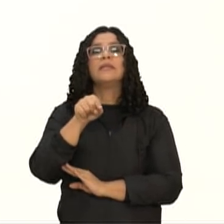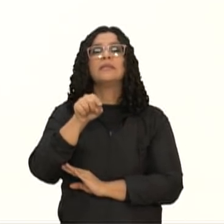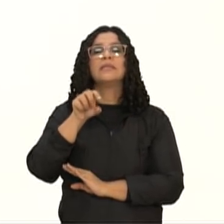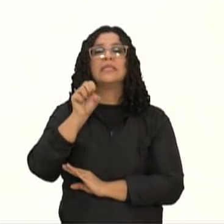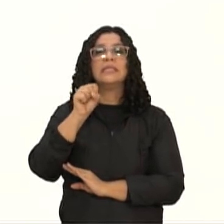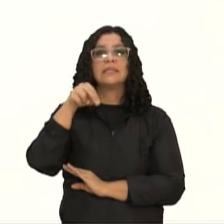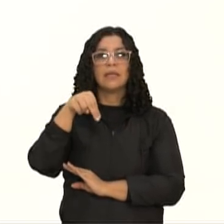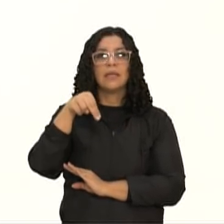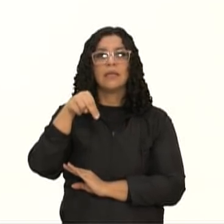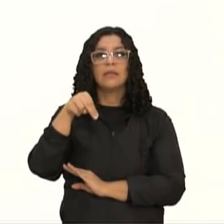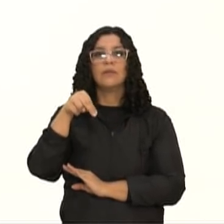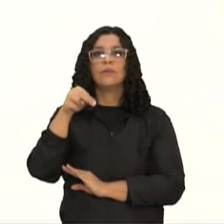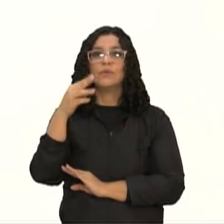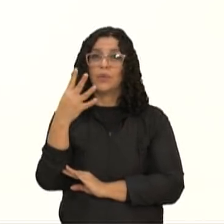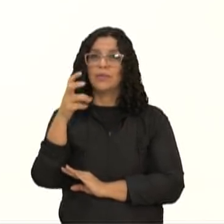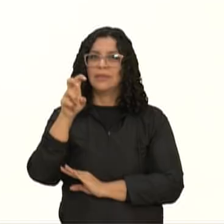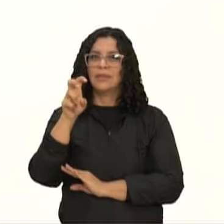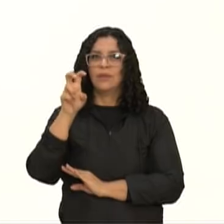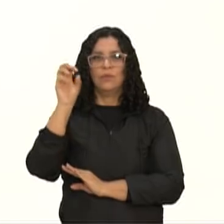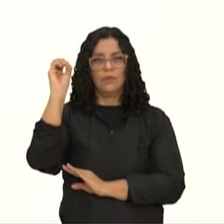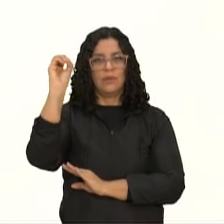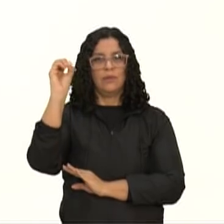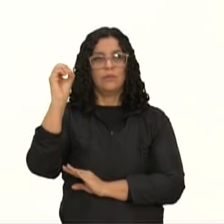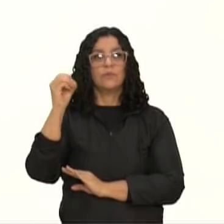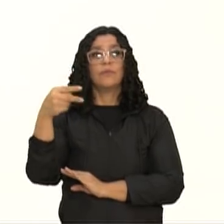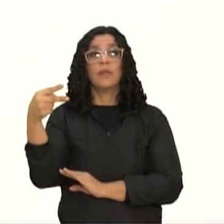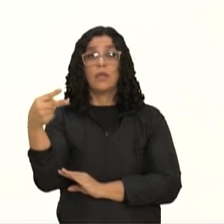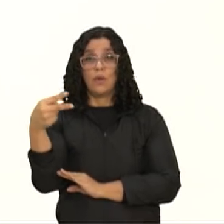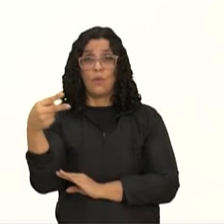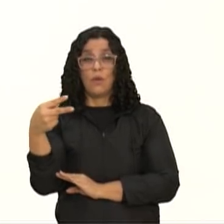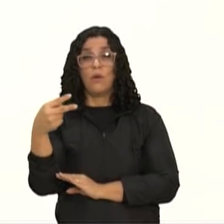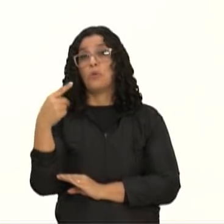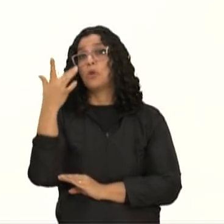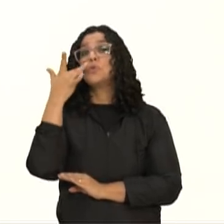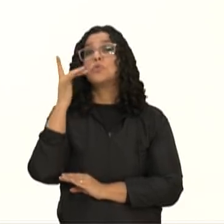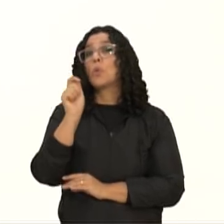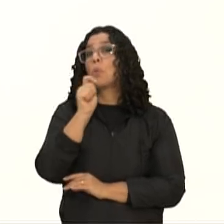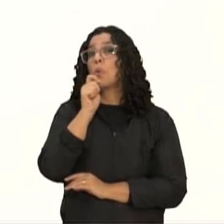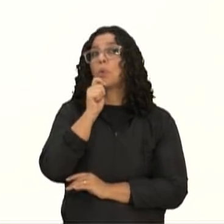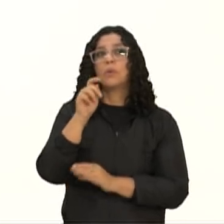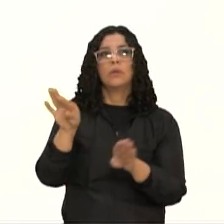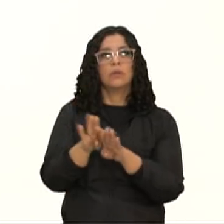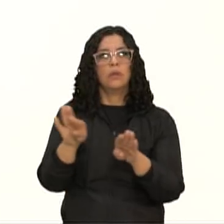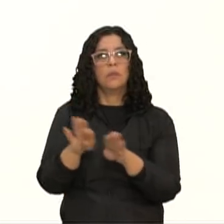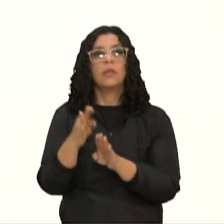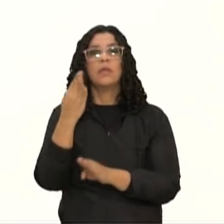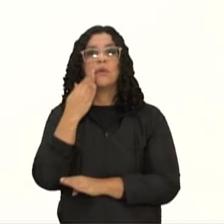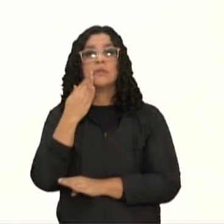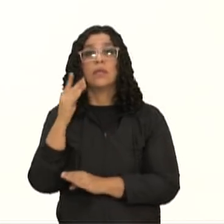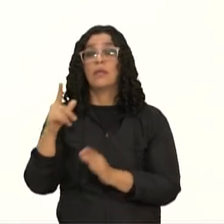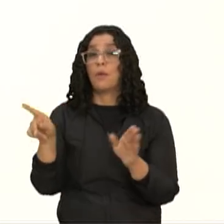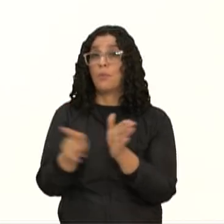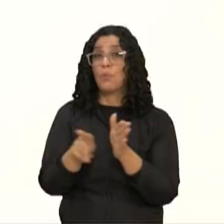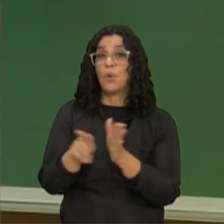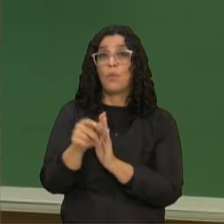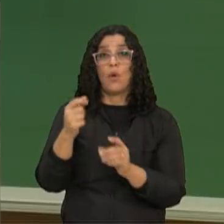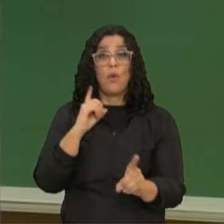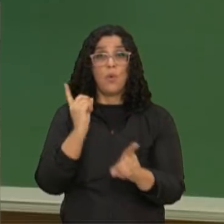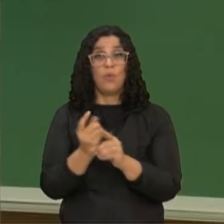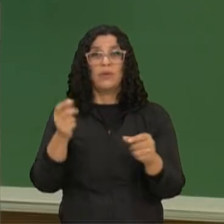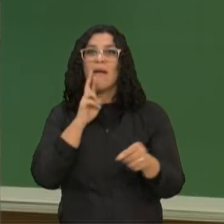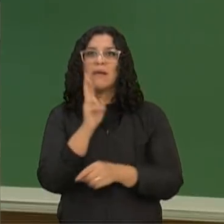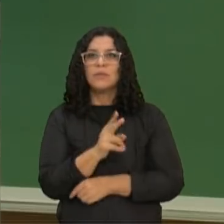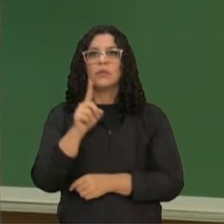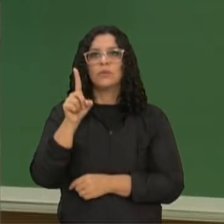de 45, ok? Pegando o segundo constituinte ali, que a gente não sabe o que é, eu sei que o índice de refração dele ali